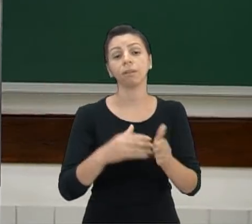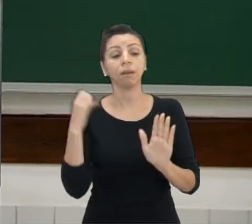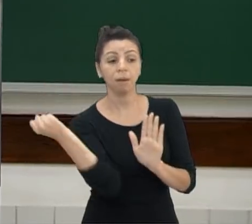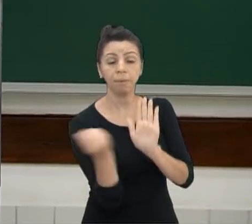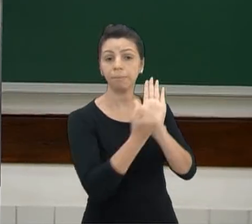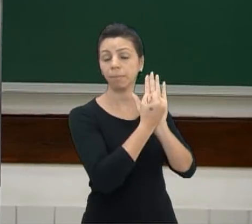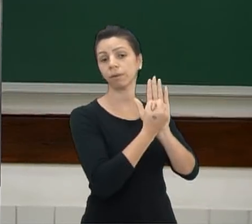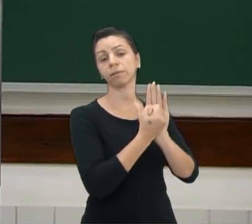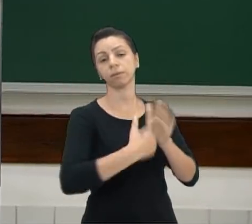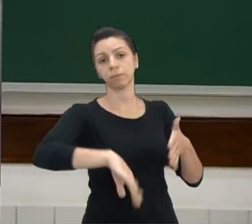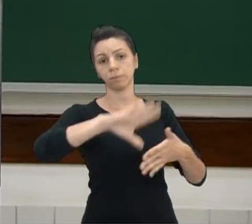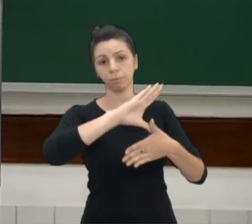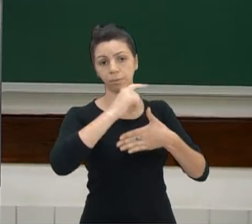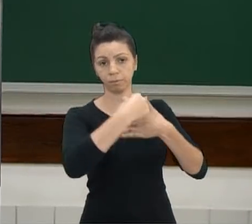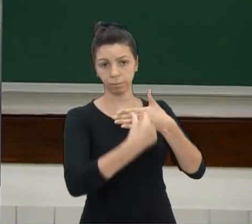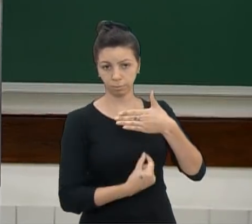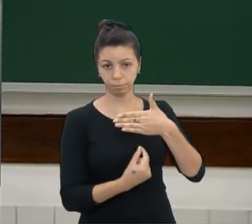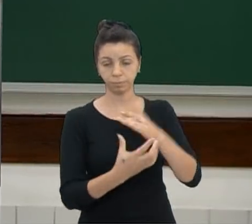dos povos